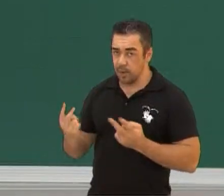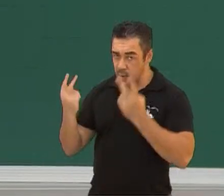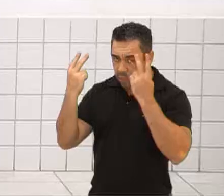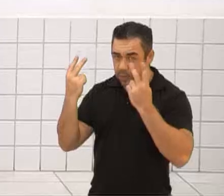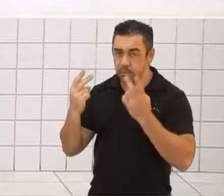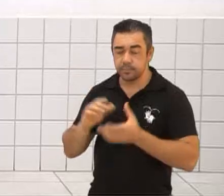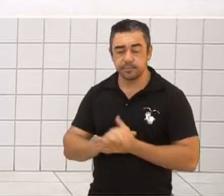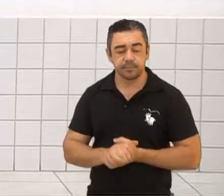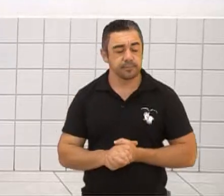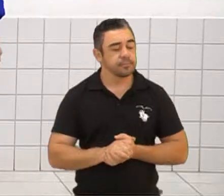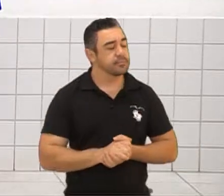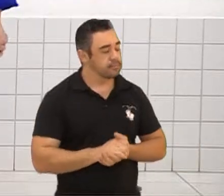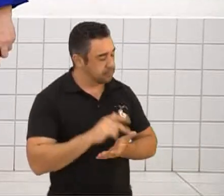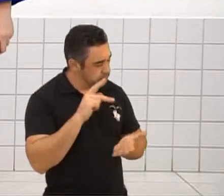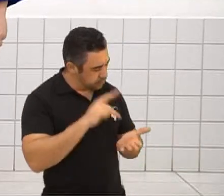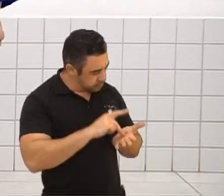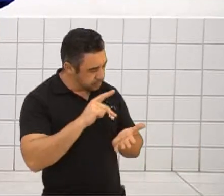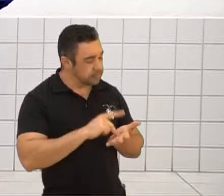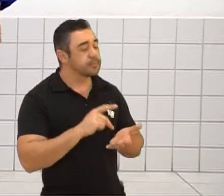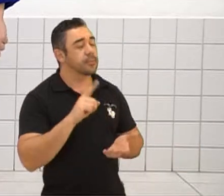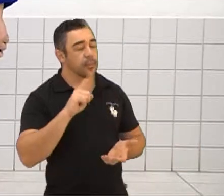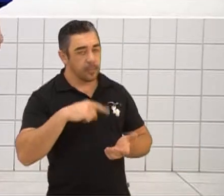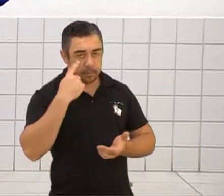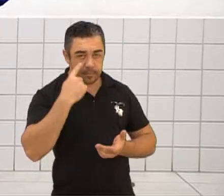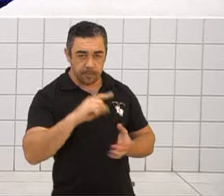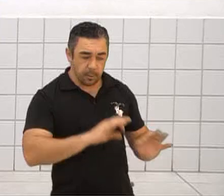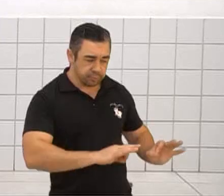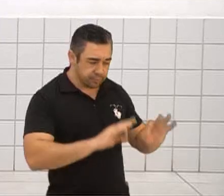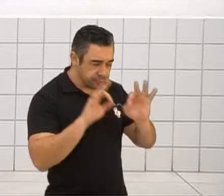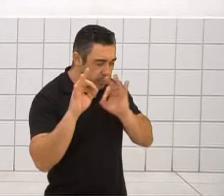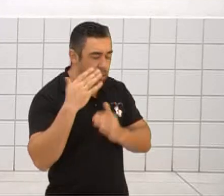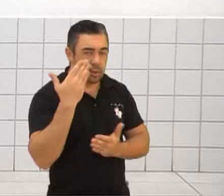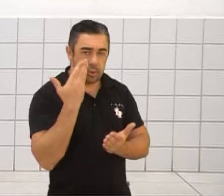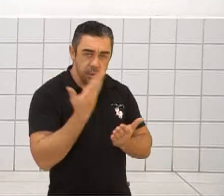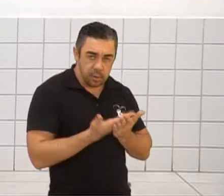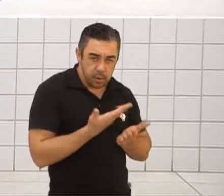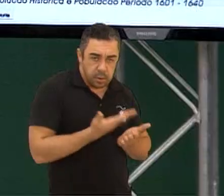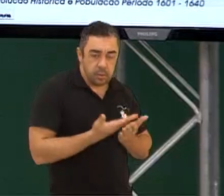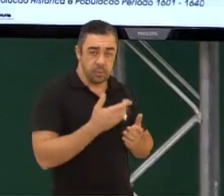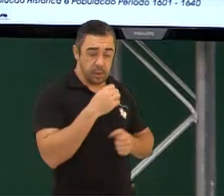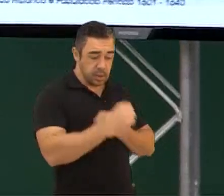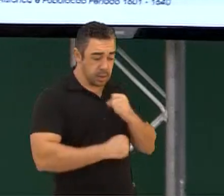né, professor? Exato. E isso foi bem verificado durante o ano. Nós tivemos um momento que nós trabalhamos